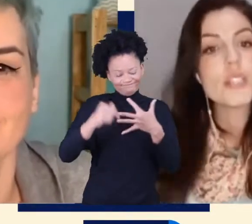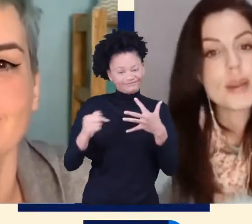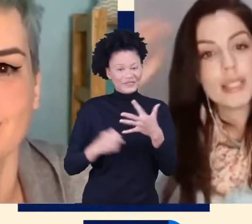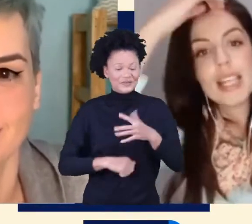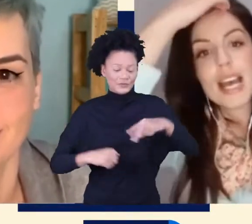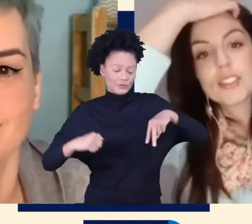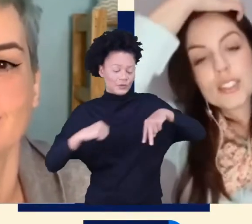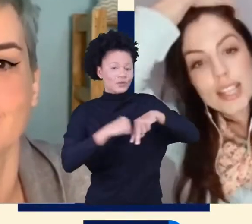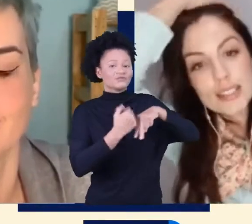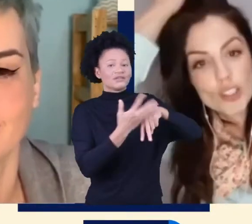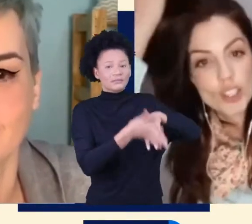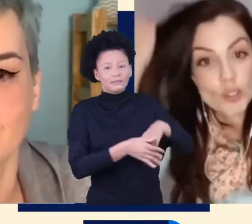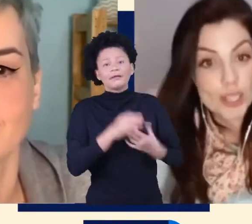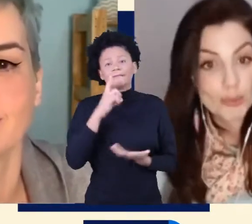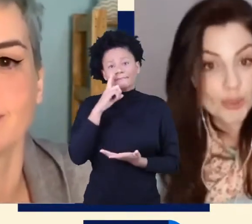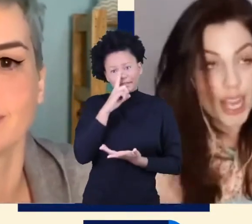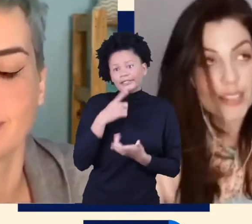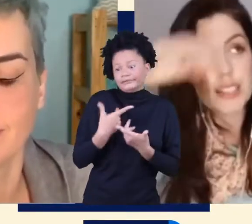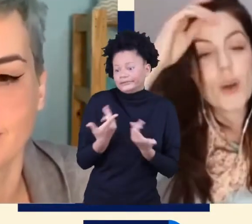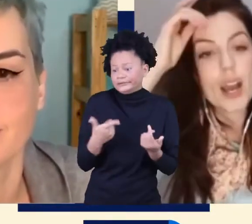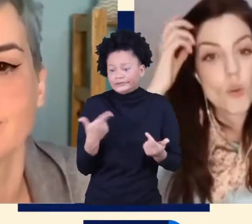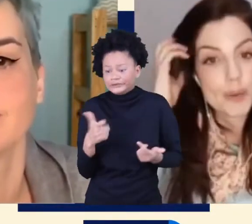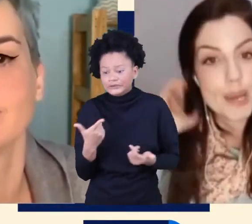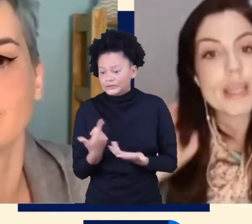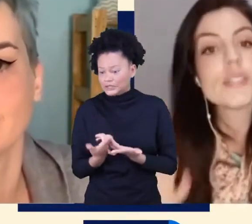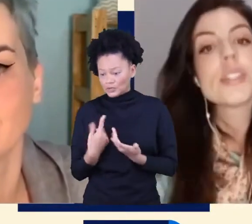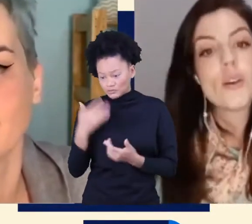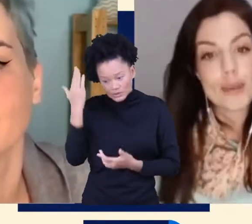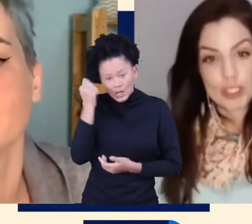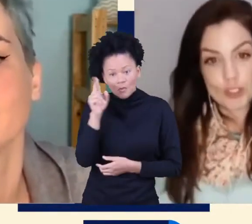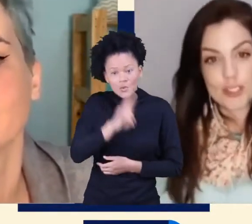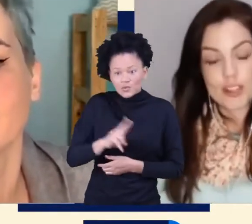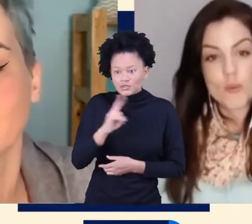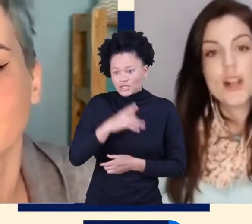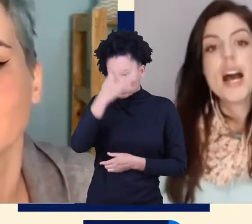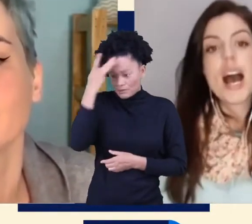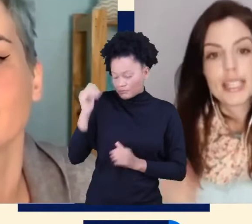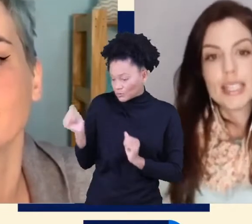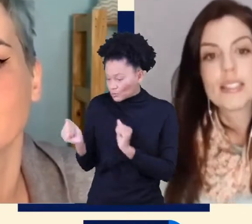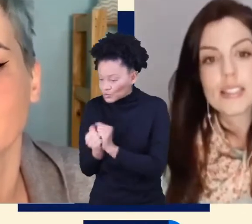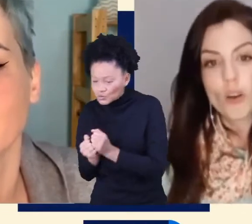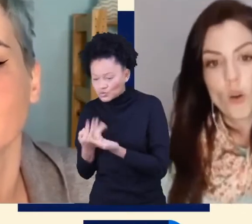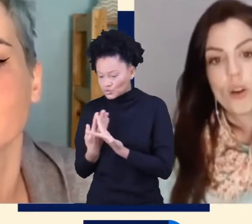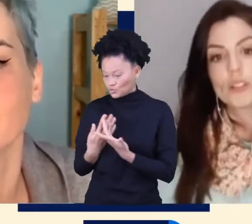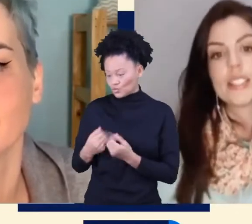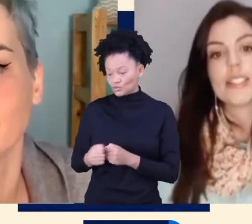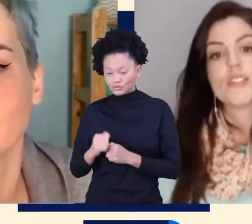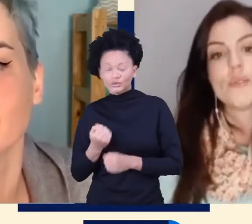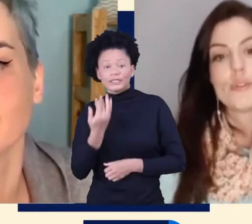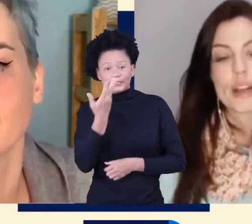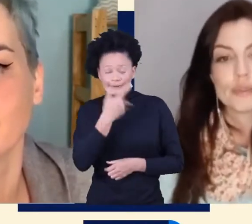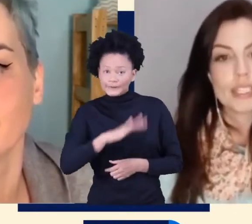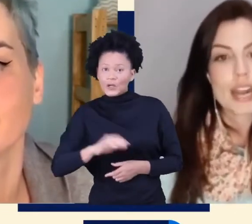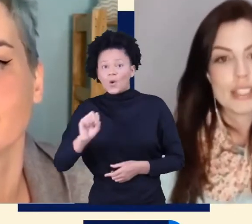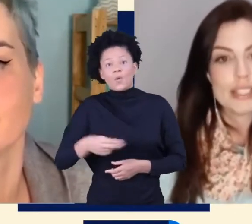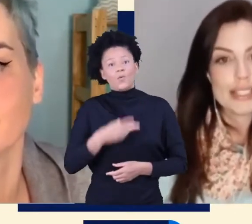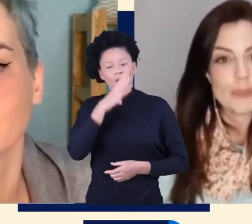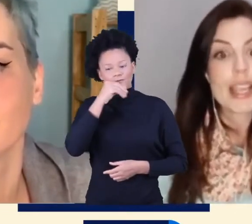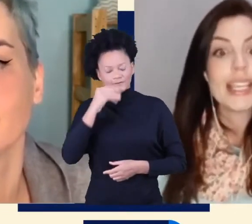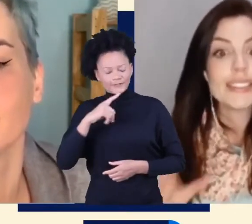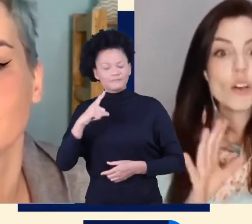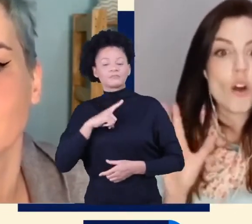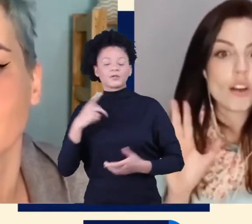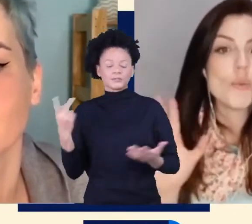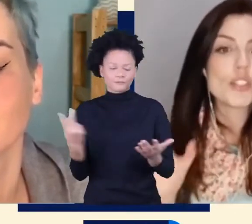essas vulnerabilidades, né? Se a gente não sabe usar, se não há acompanhamento, se não há mediação, a criança ou adolescente vão ficar vulneráveis